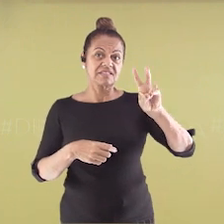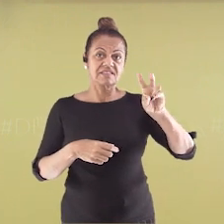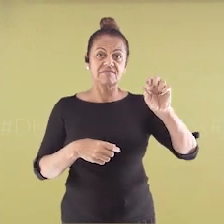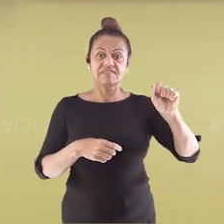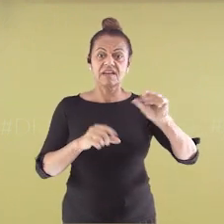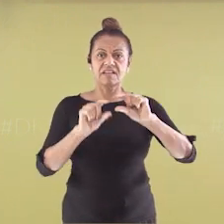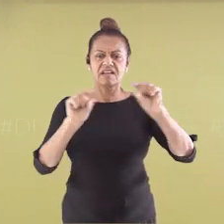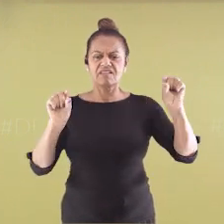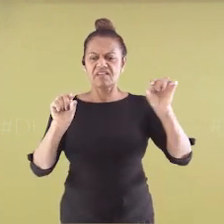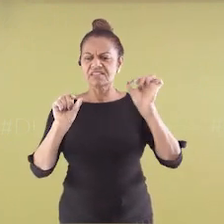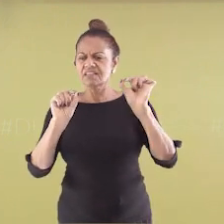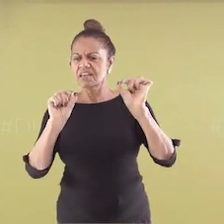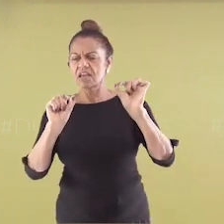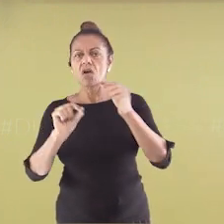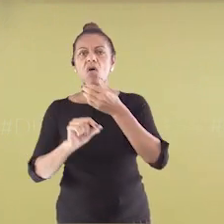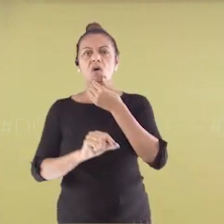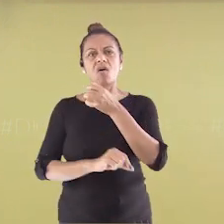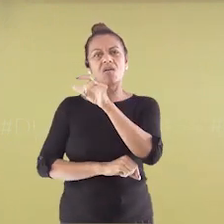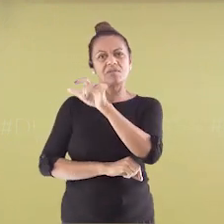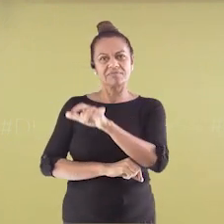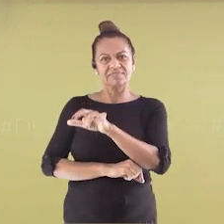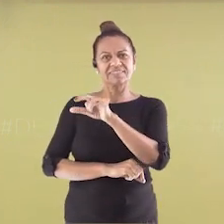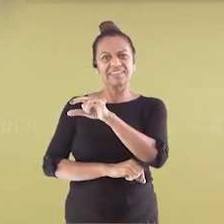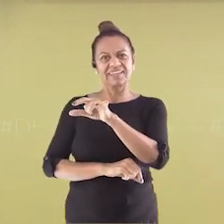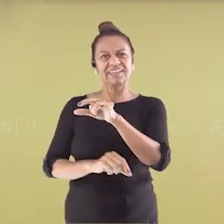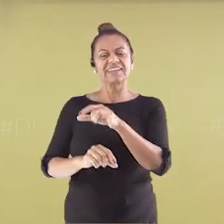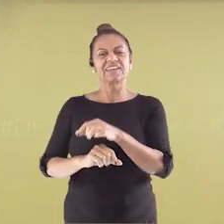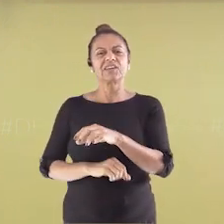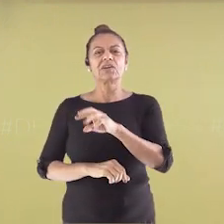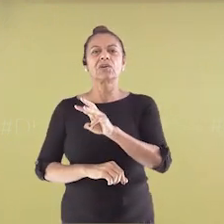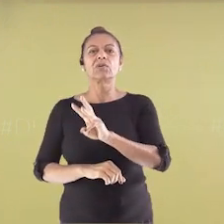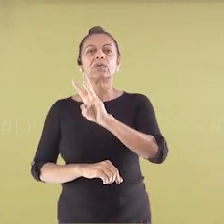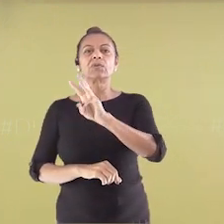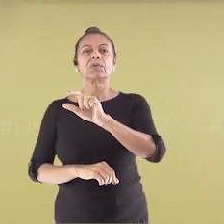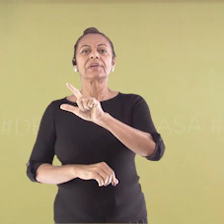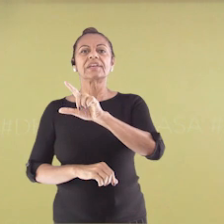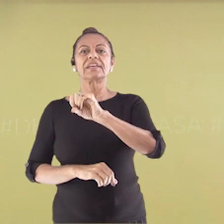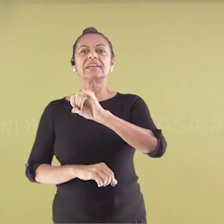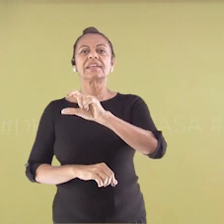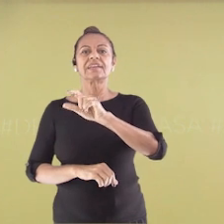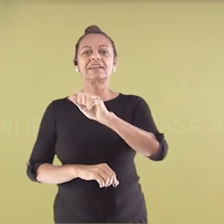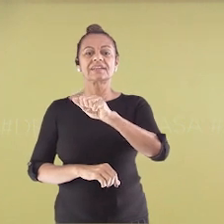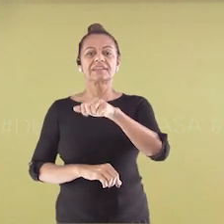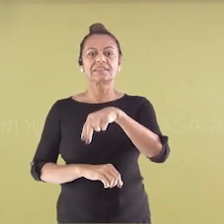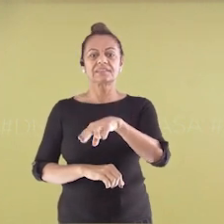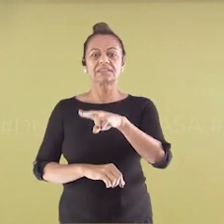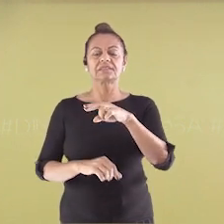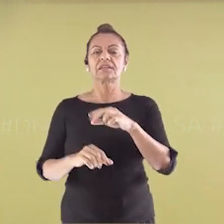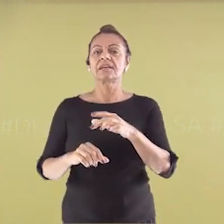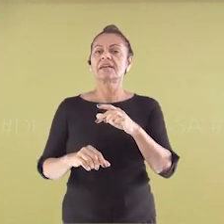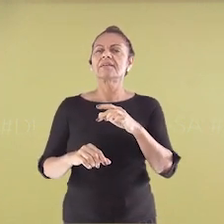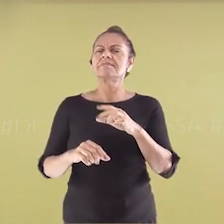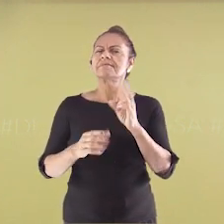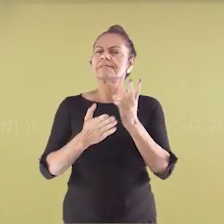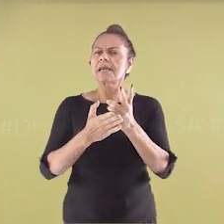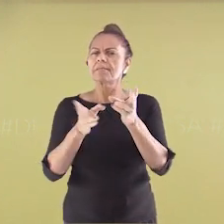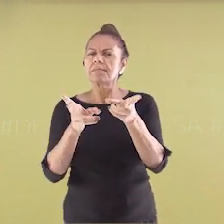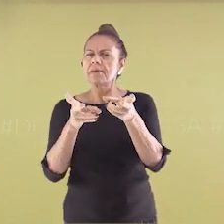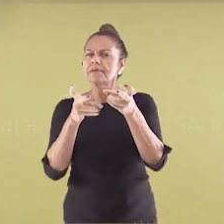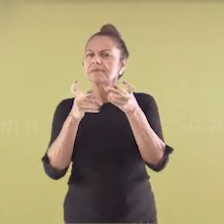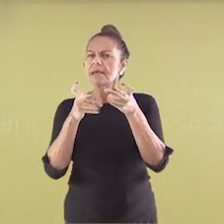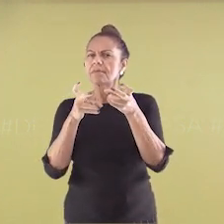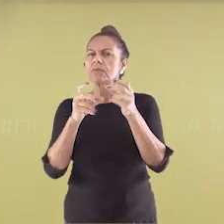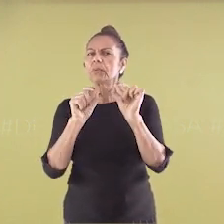ok? Porque ele exerce a ação contra o sujeito. Vale lembrar que o agente da passiva é